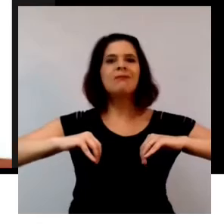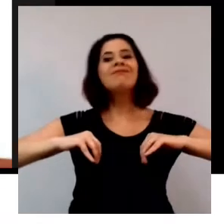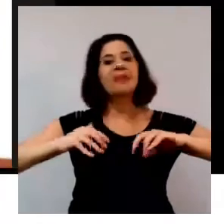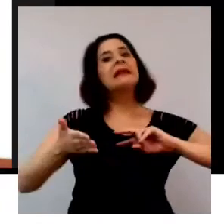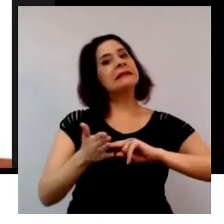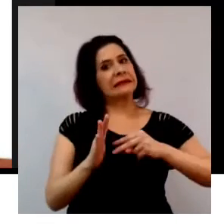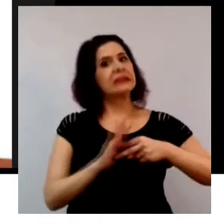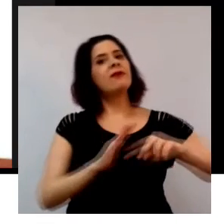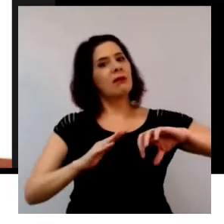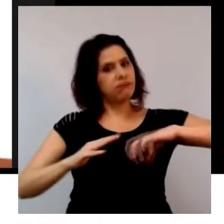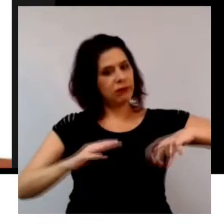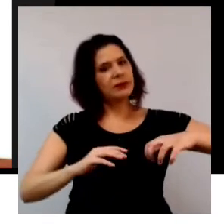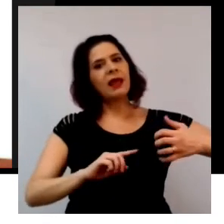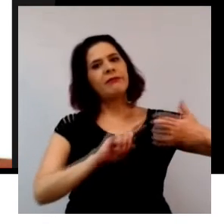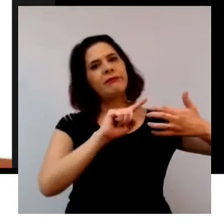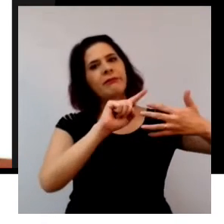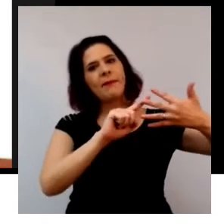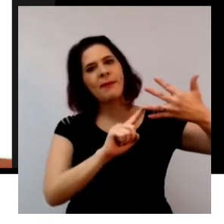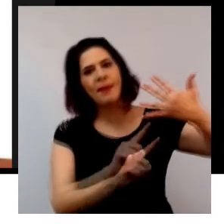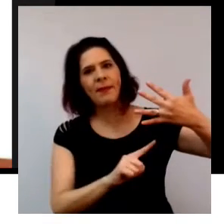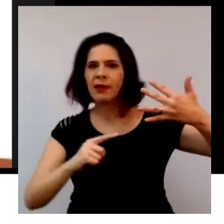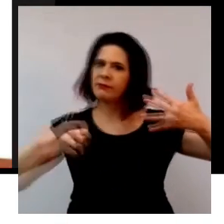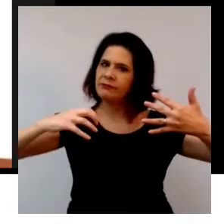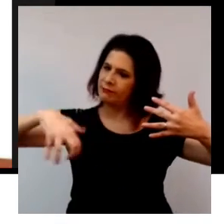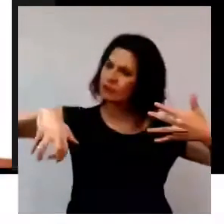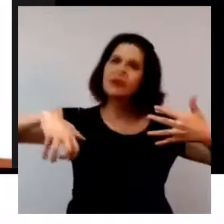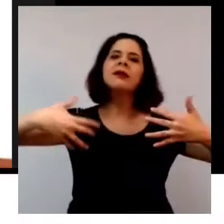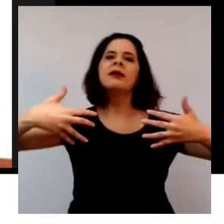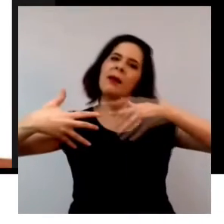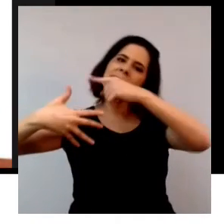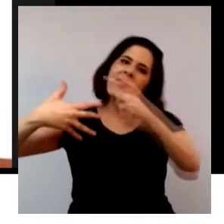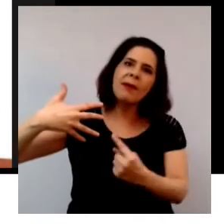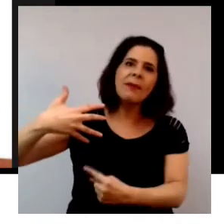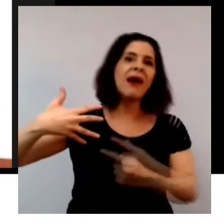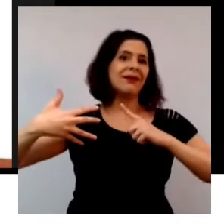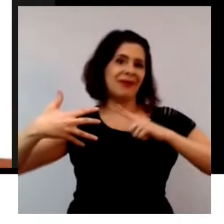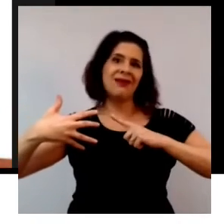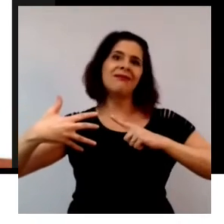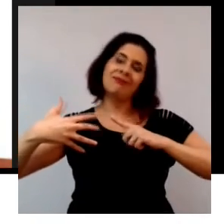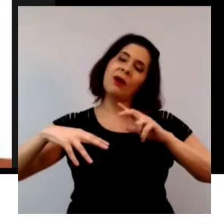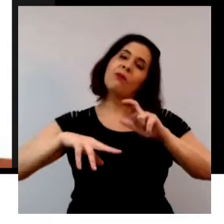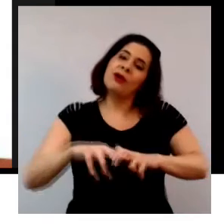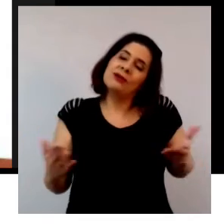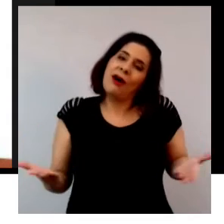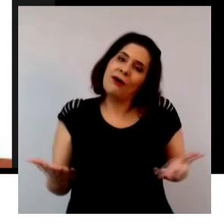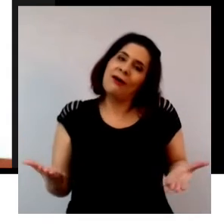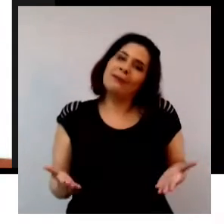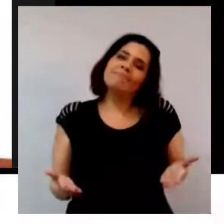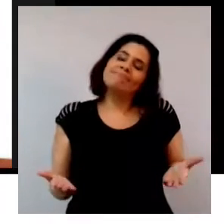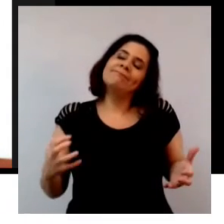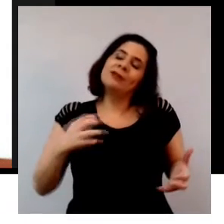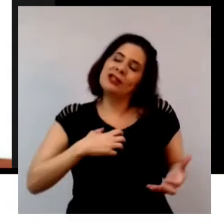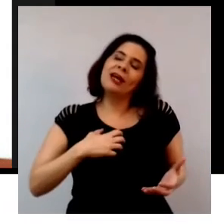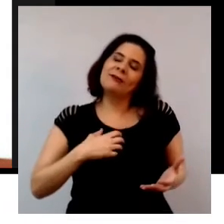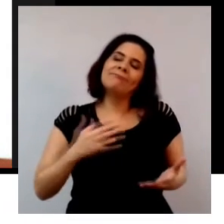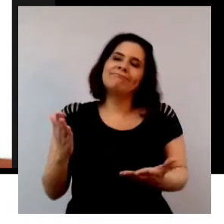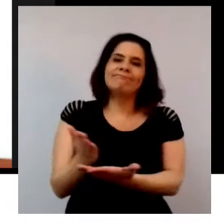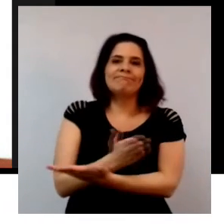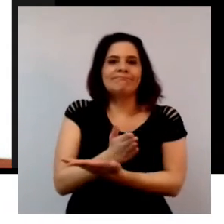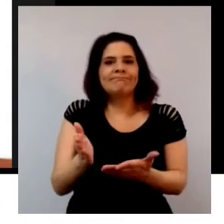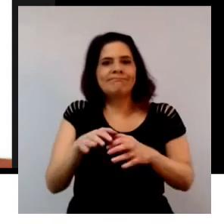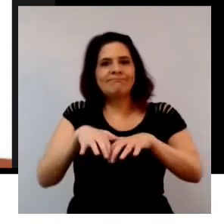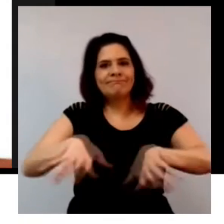contas, constroem esse momento que a gente está vivendo hoje. Perfeito. Você me fez até me lembrar